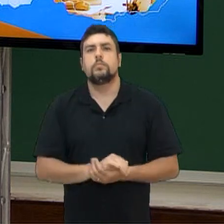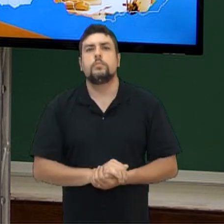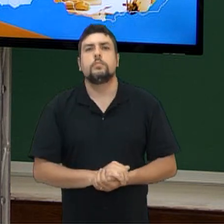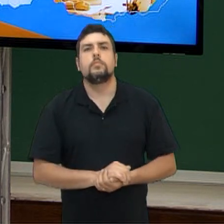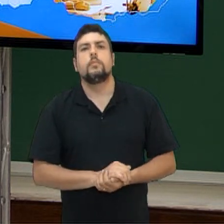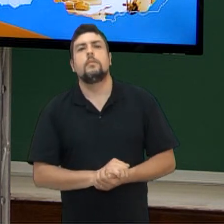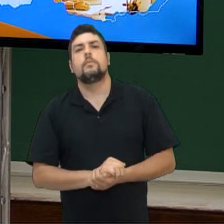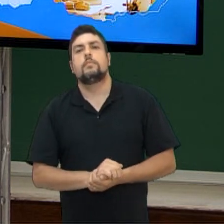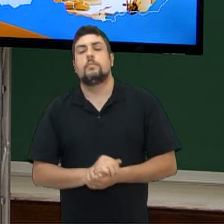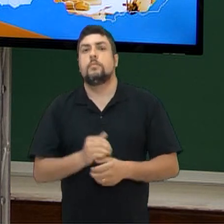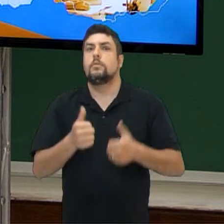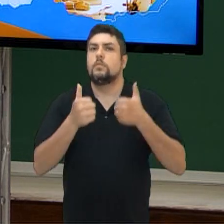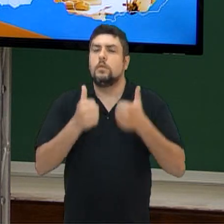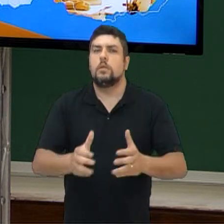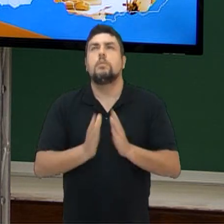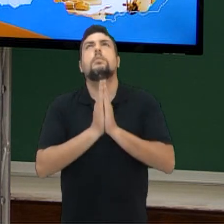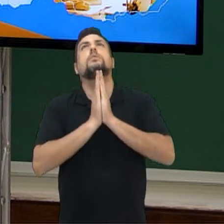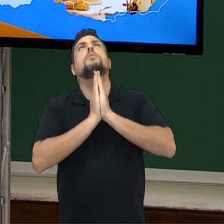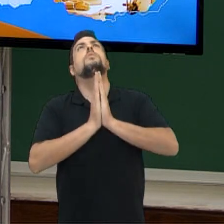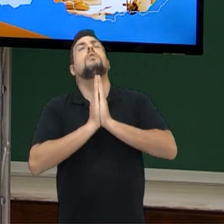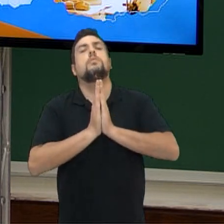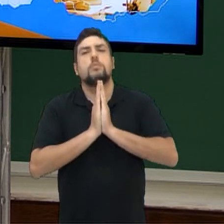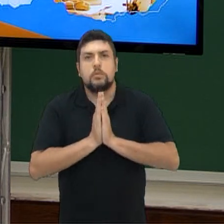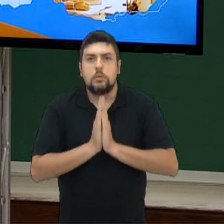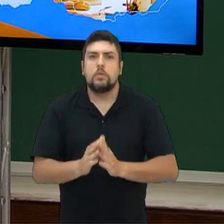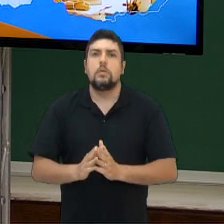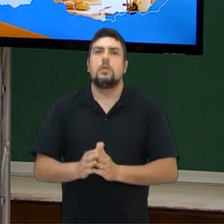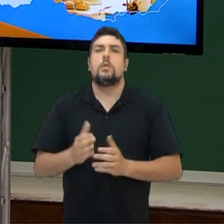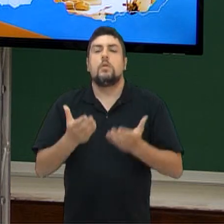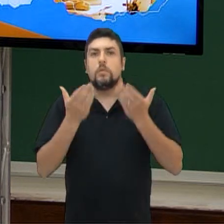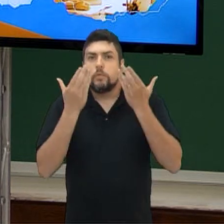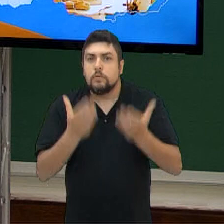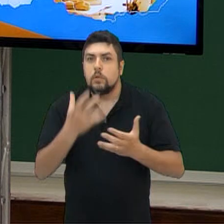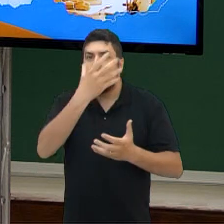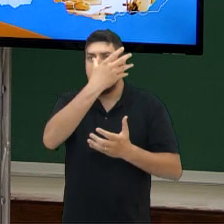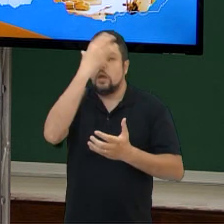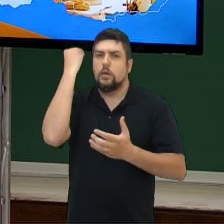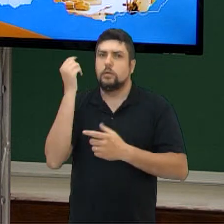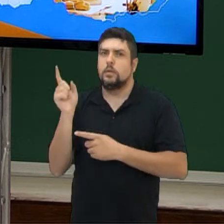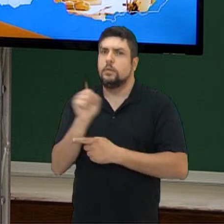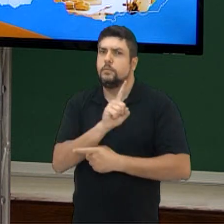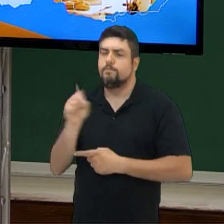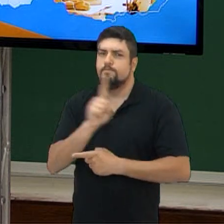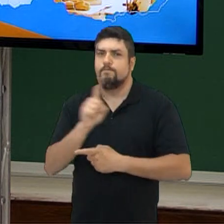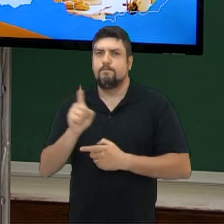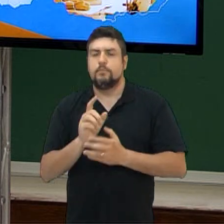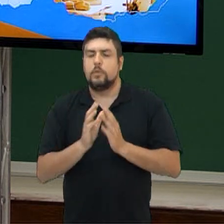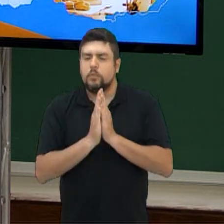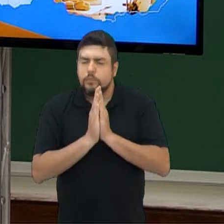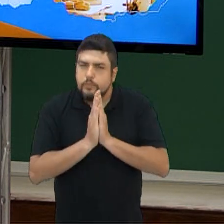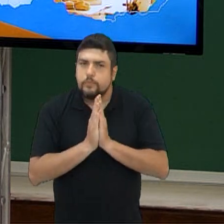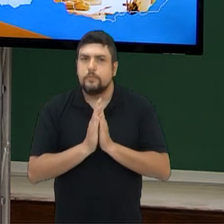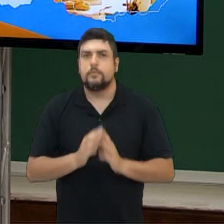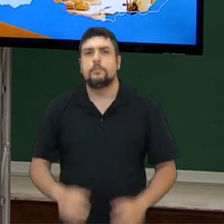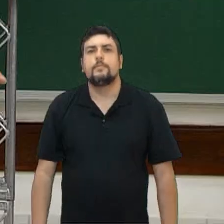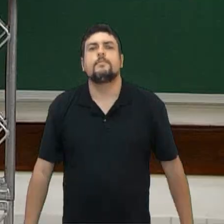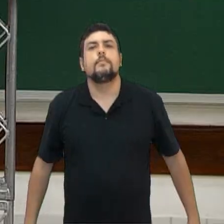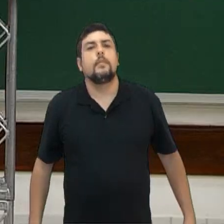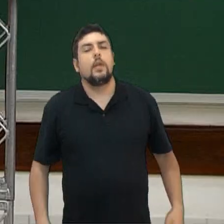presença. Pelo amor de Deus, não esqueçam desse recado, por gentileza, meus